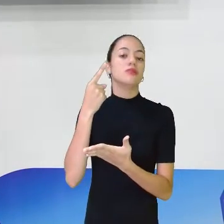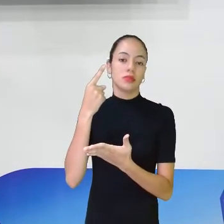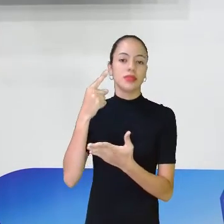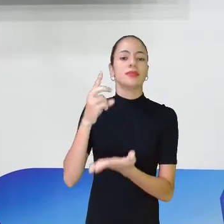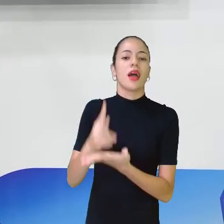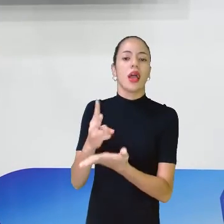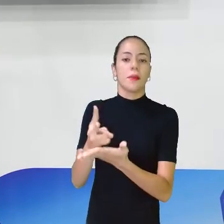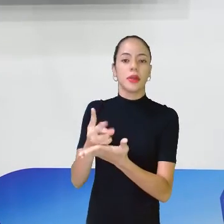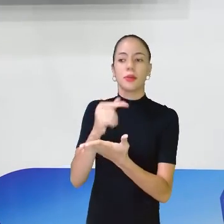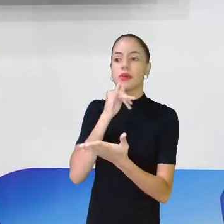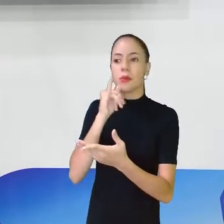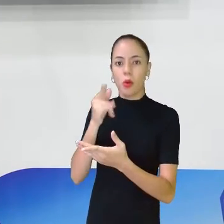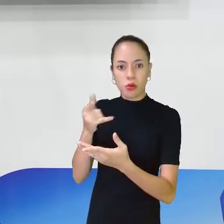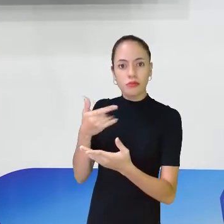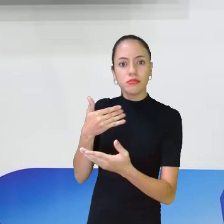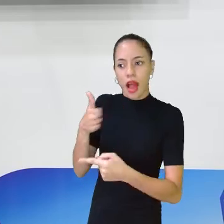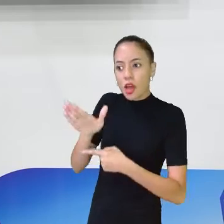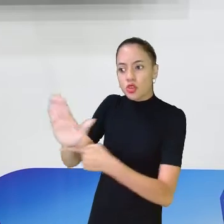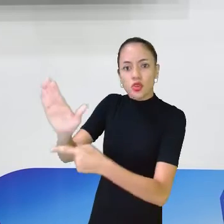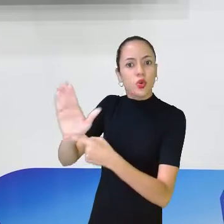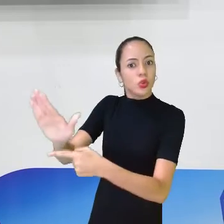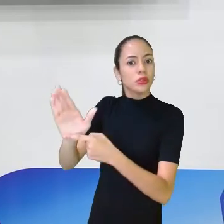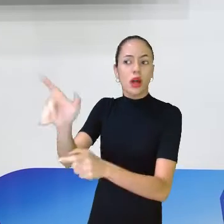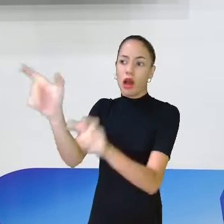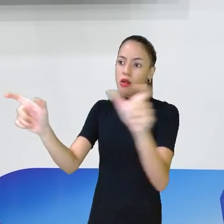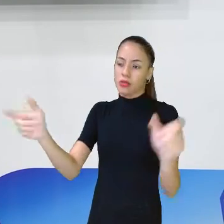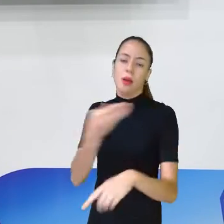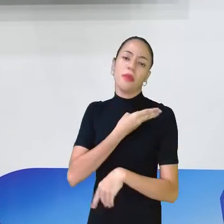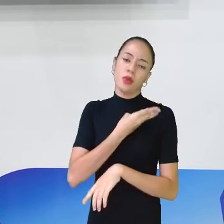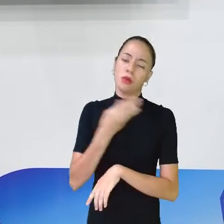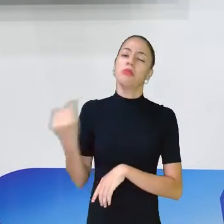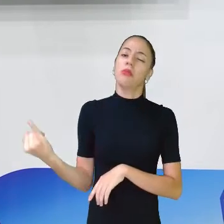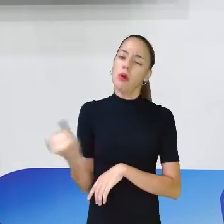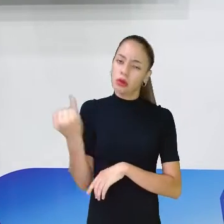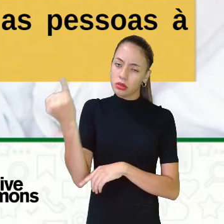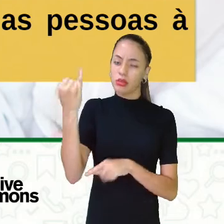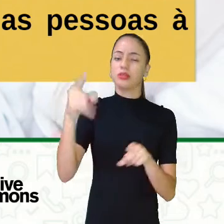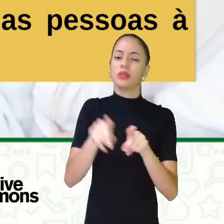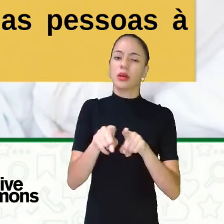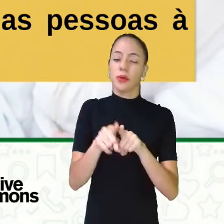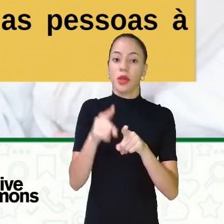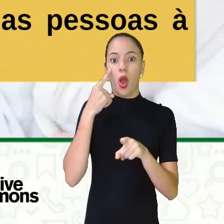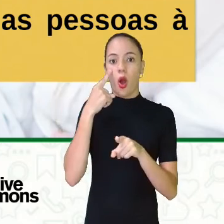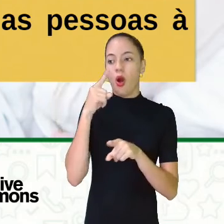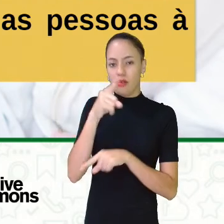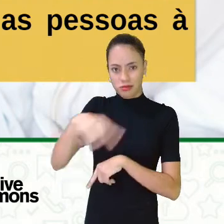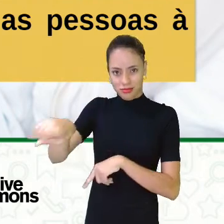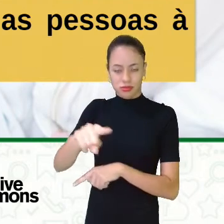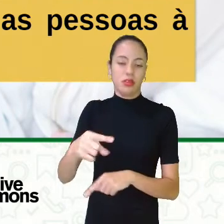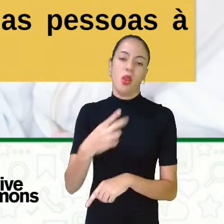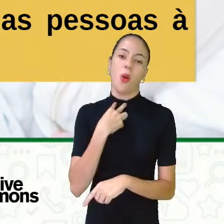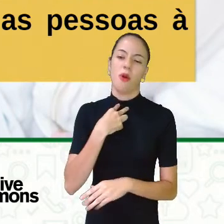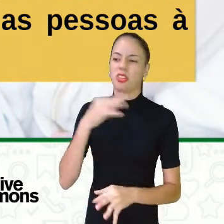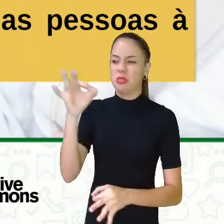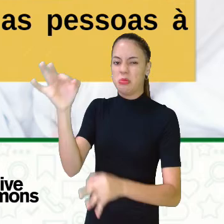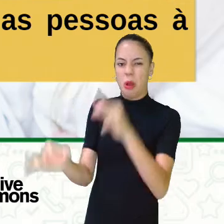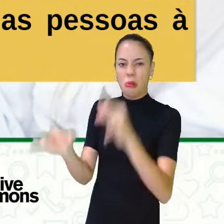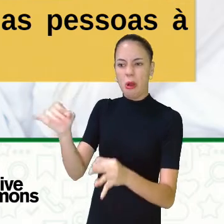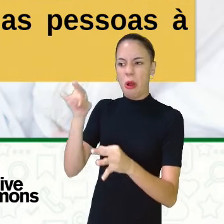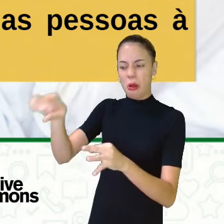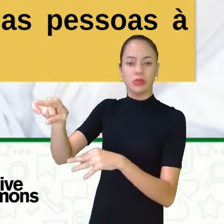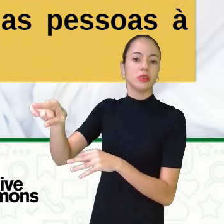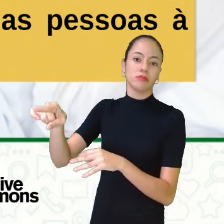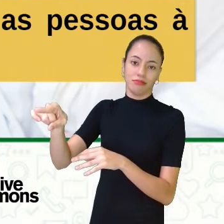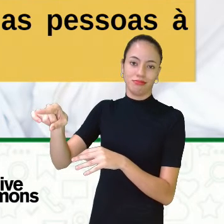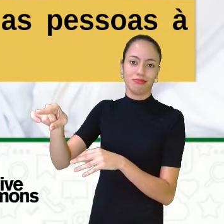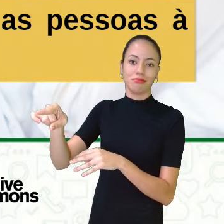auxílio aos colegas. O que a gente ia falar é isso aqui, professor. Ó, não julgue E não faça fofoca